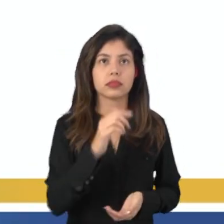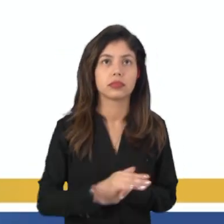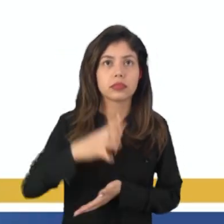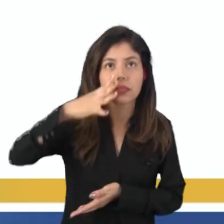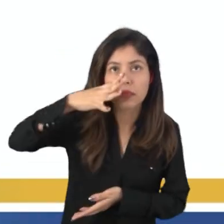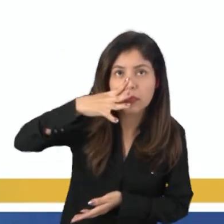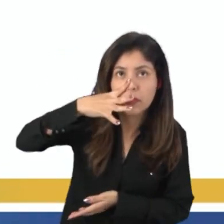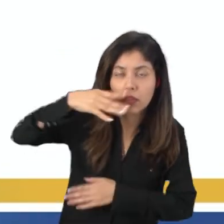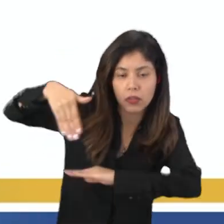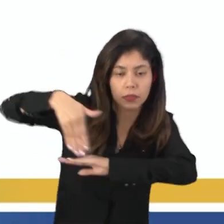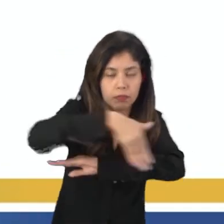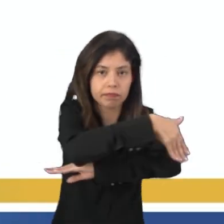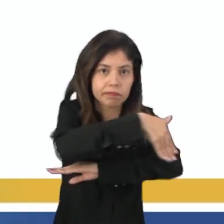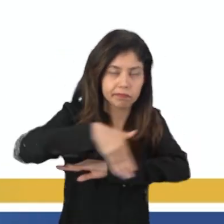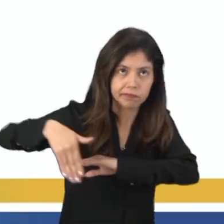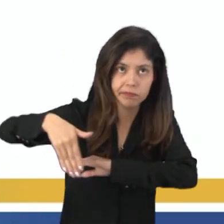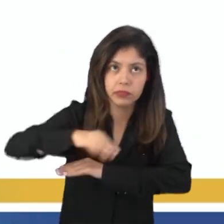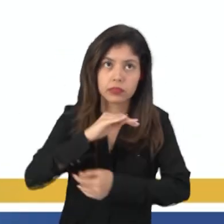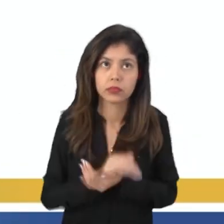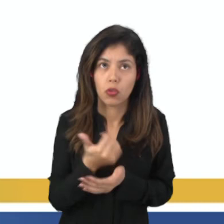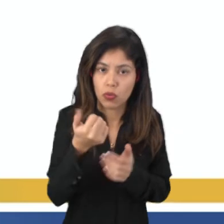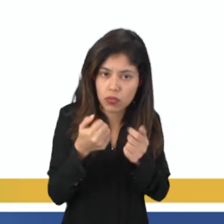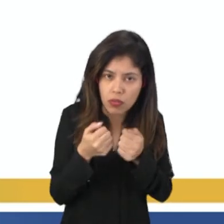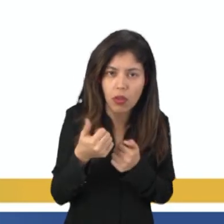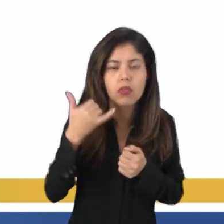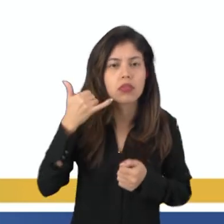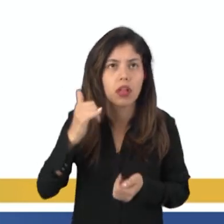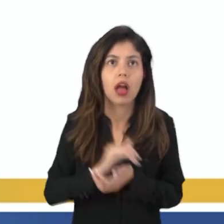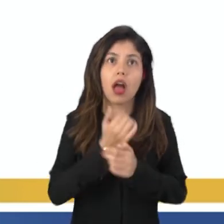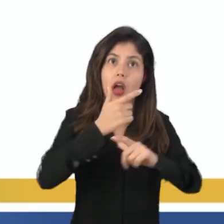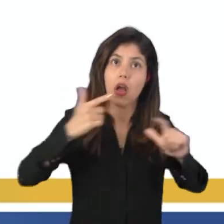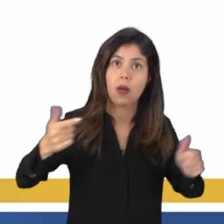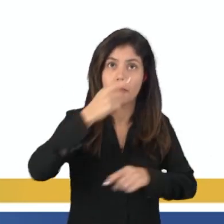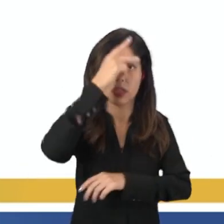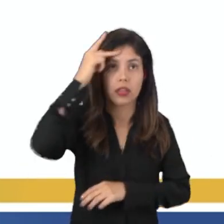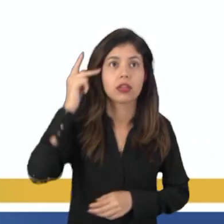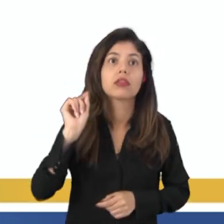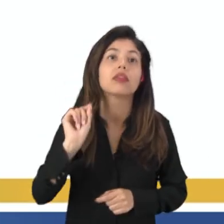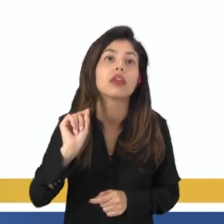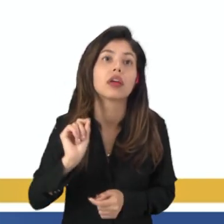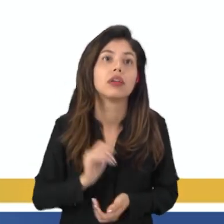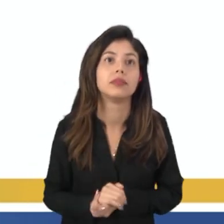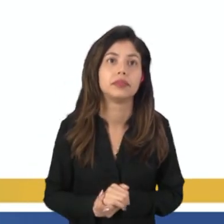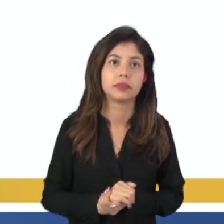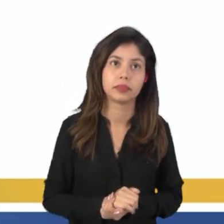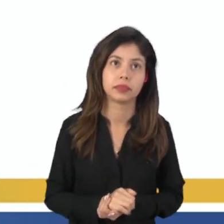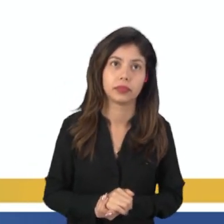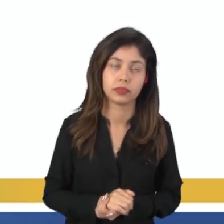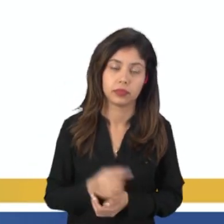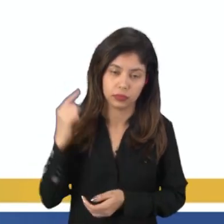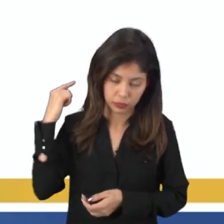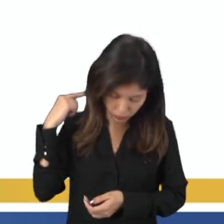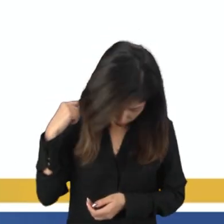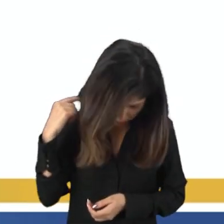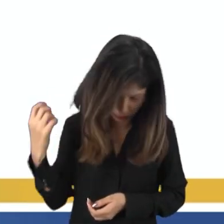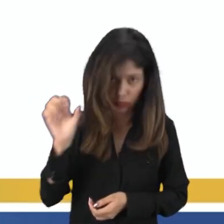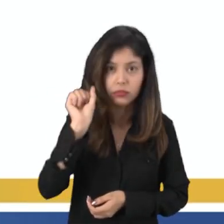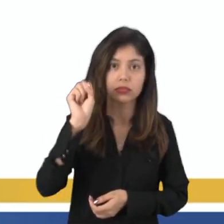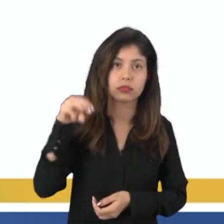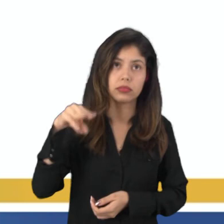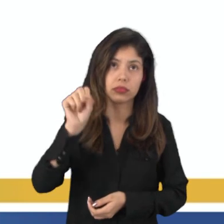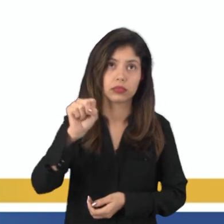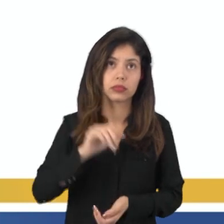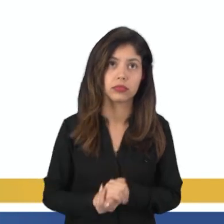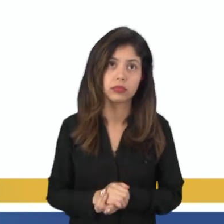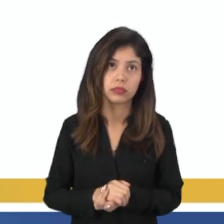a distração em vias públicas com gadget aumenta as possibilidades de, letra A, torcicolo de SMS e furto,